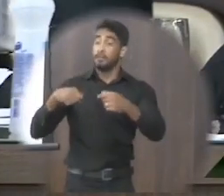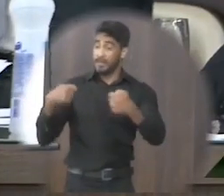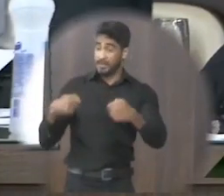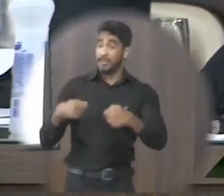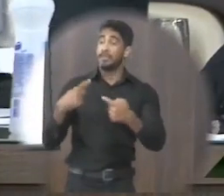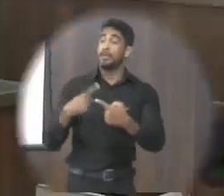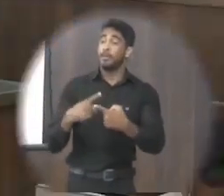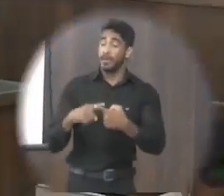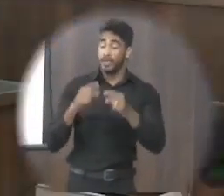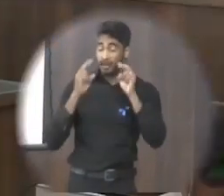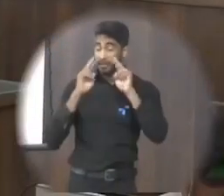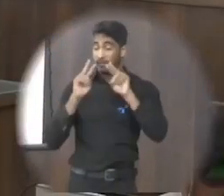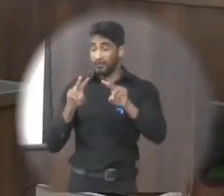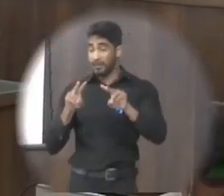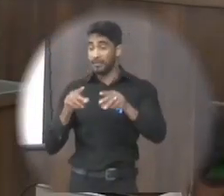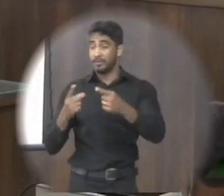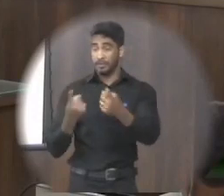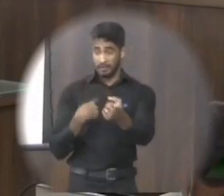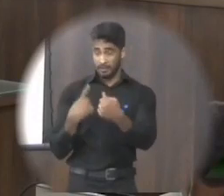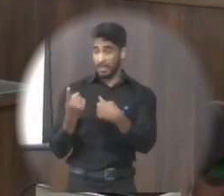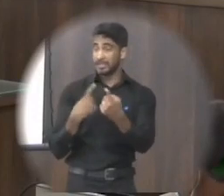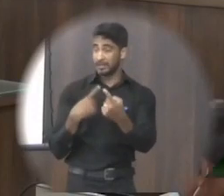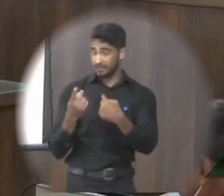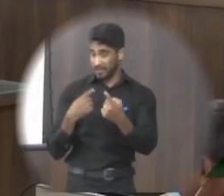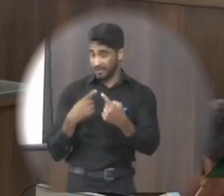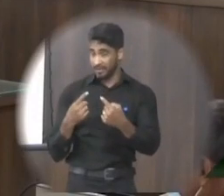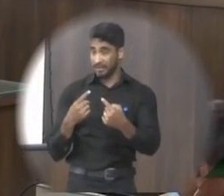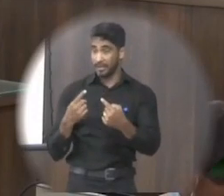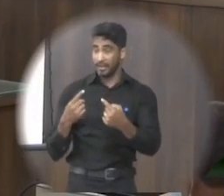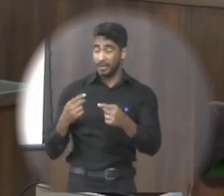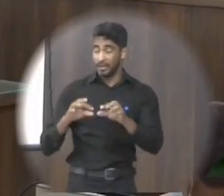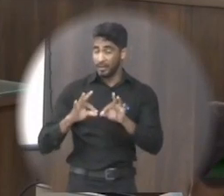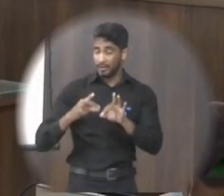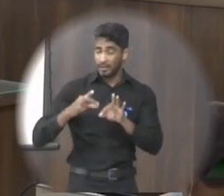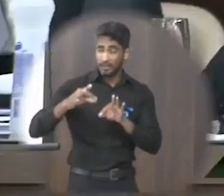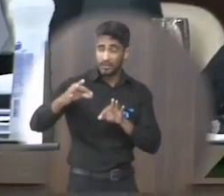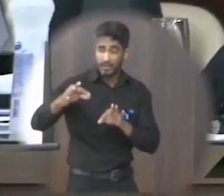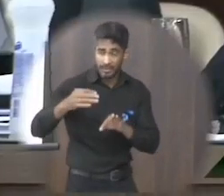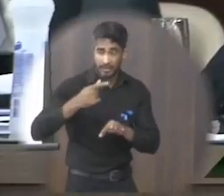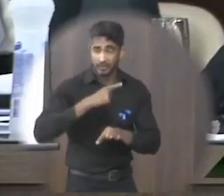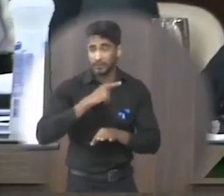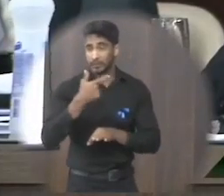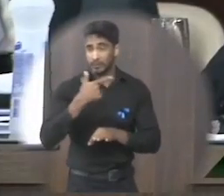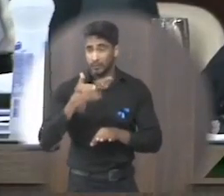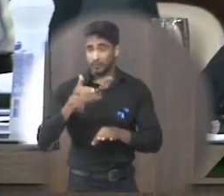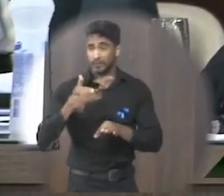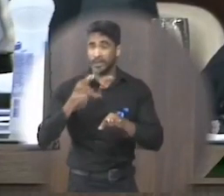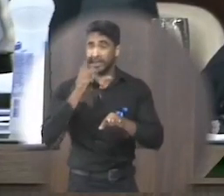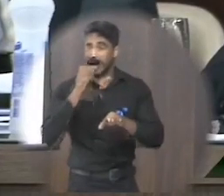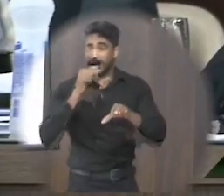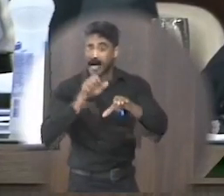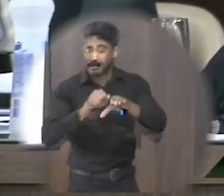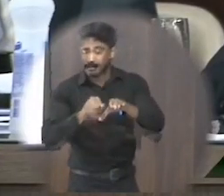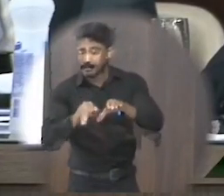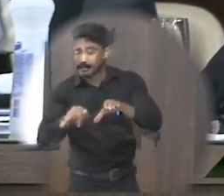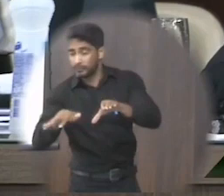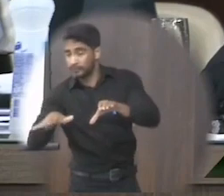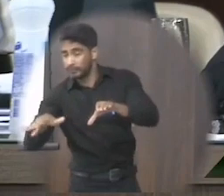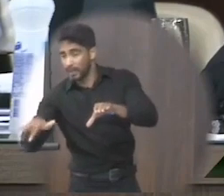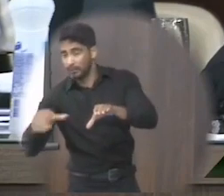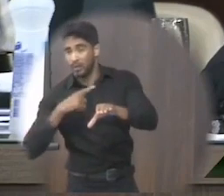tendo em vista que nesta avenida, em quase toda sua extensão, não há um escoamento correto das águas